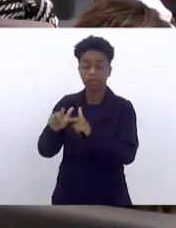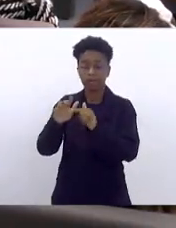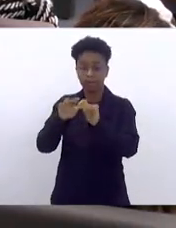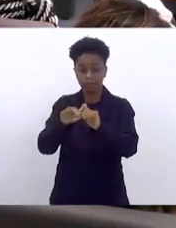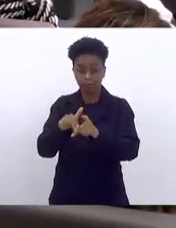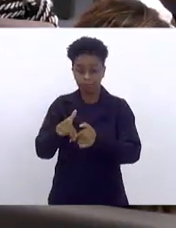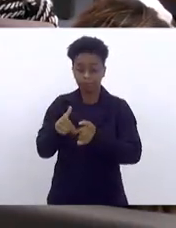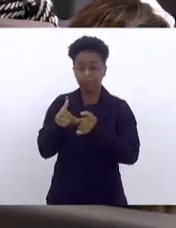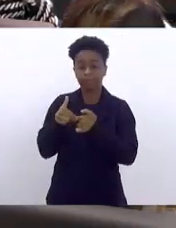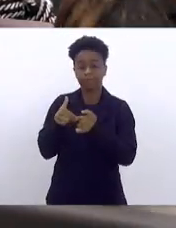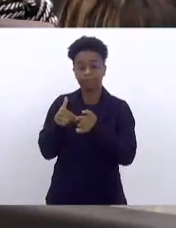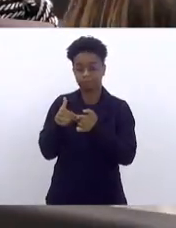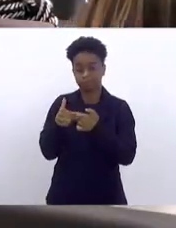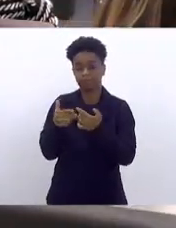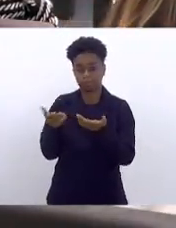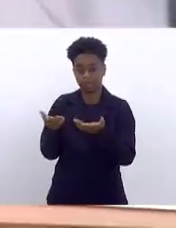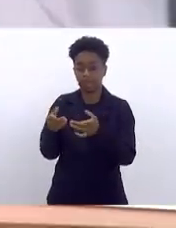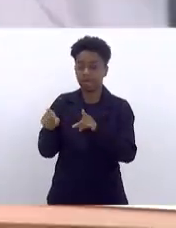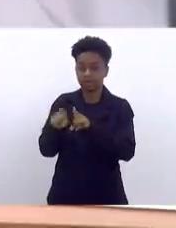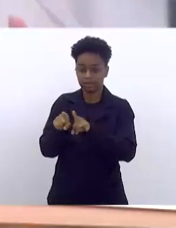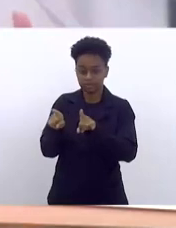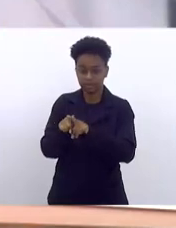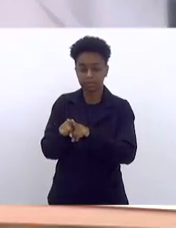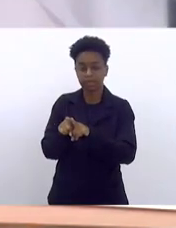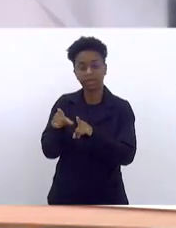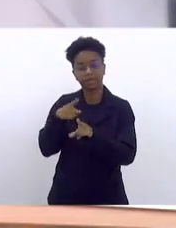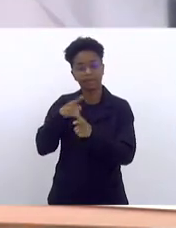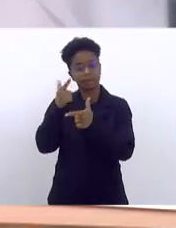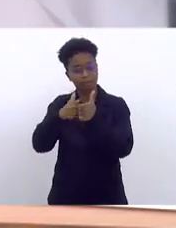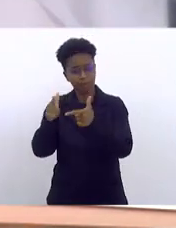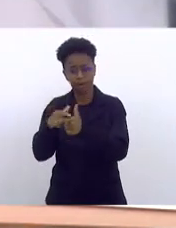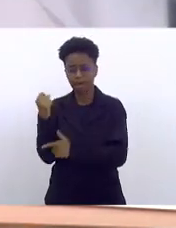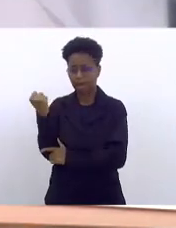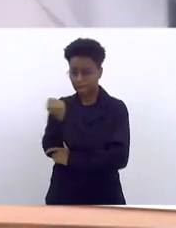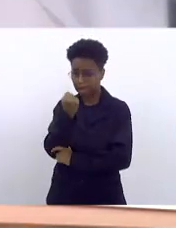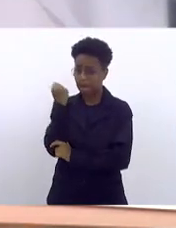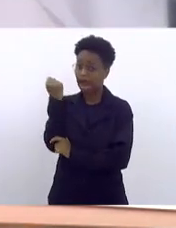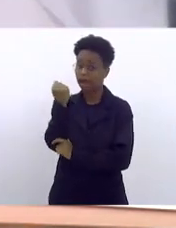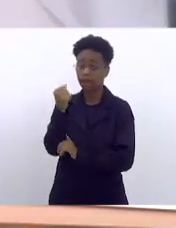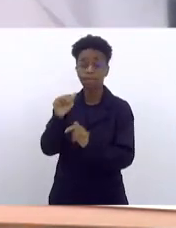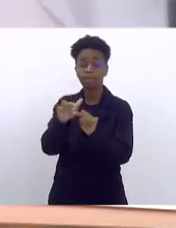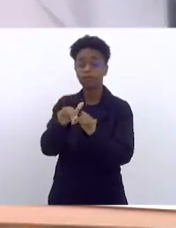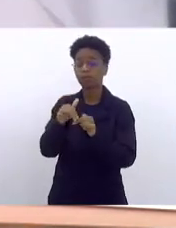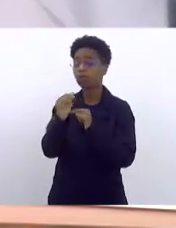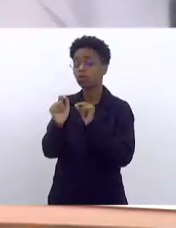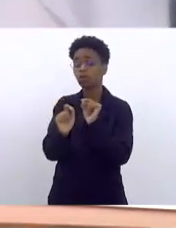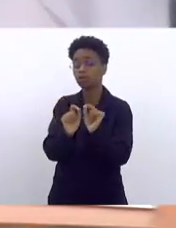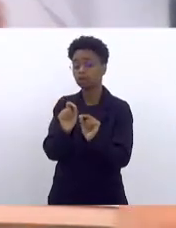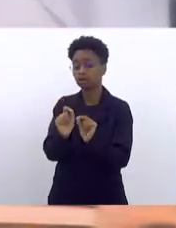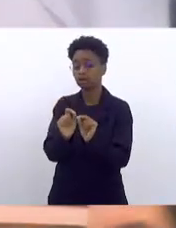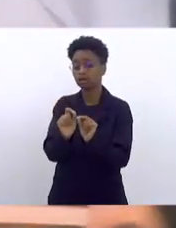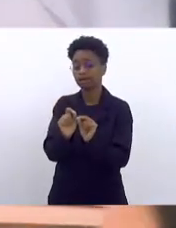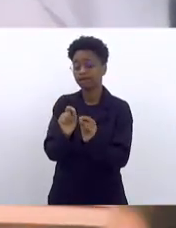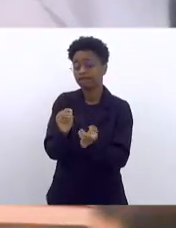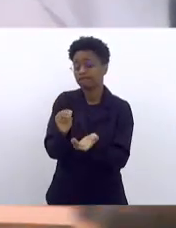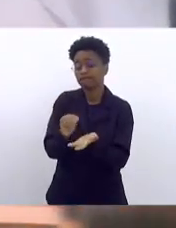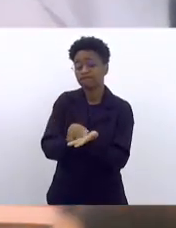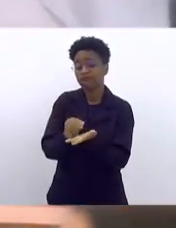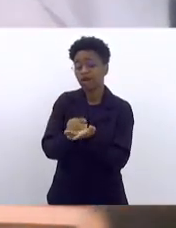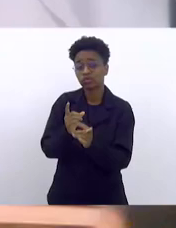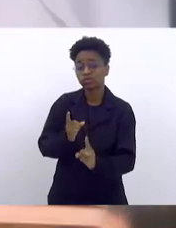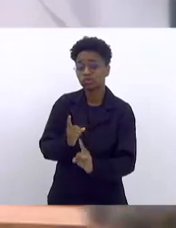estão aí que muitas vezes tem seus problemas agravados em virtude de não ter um